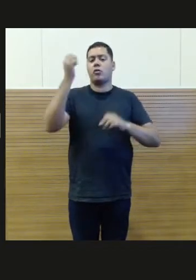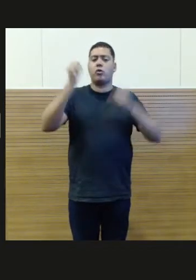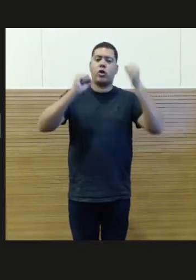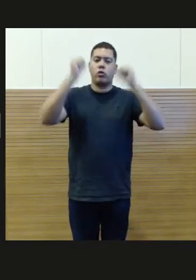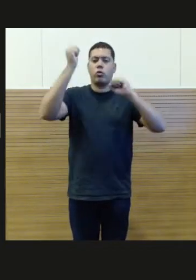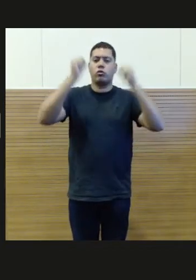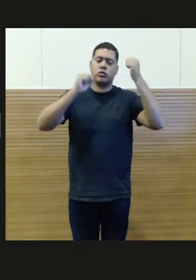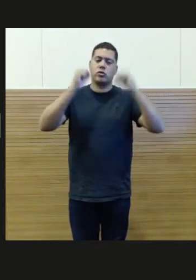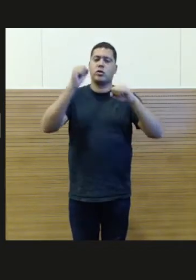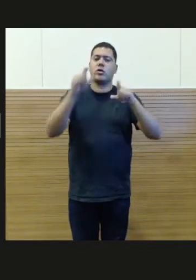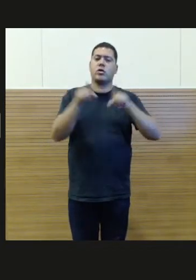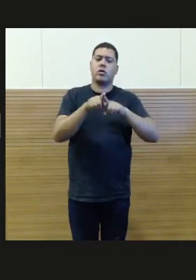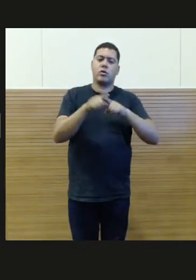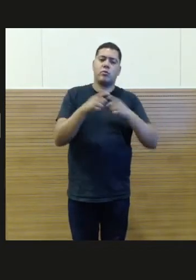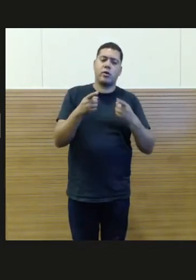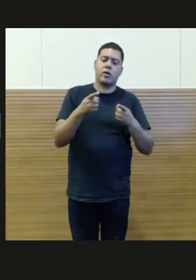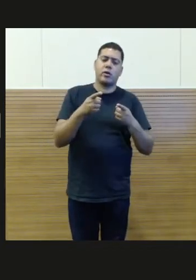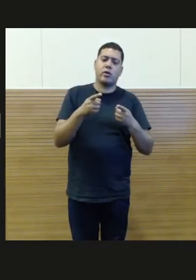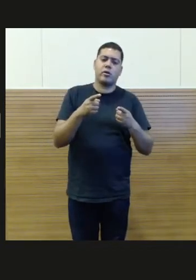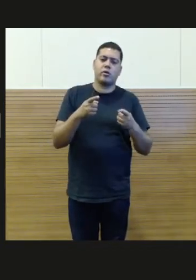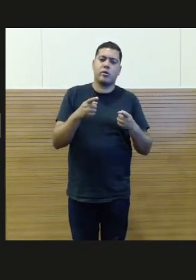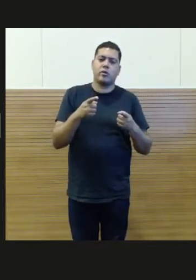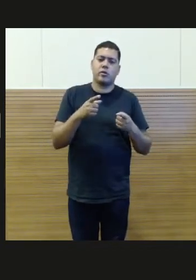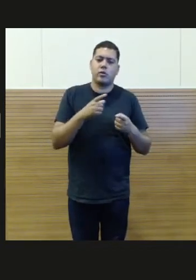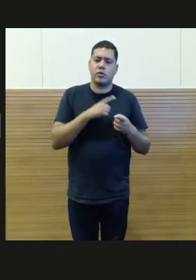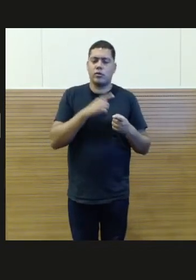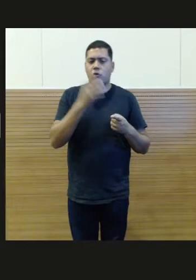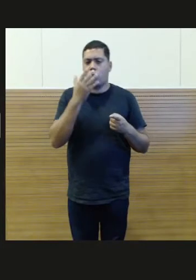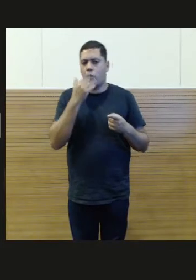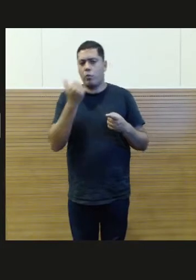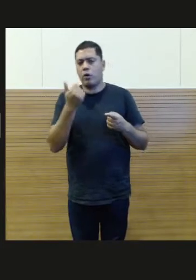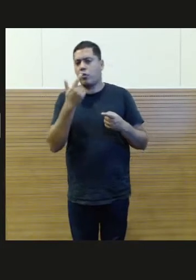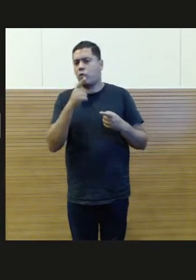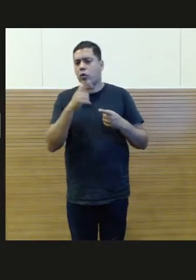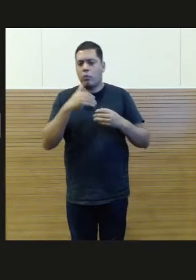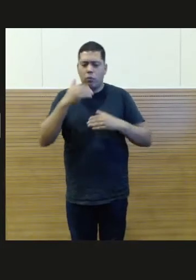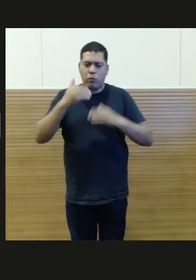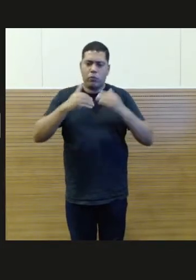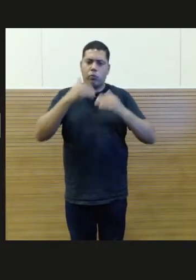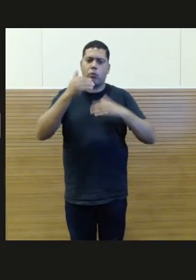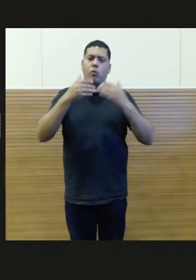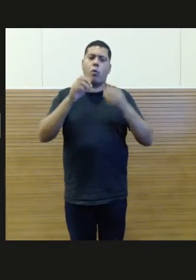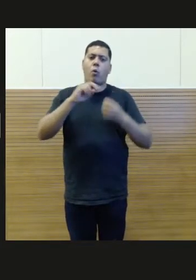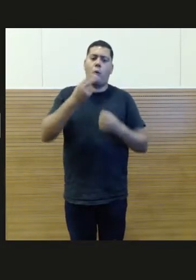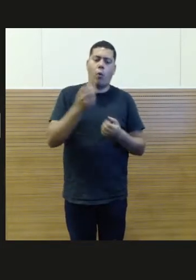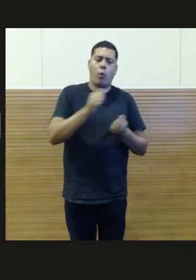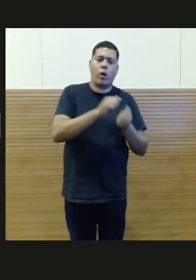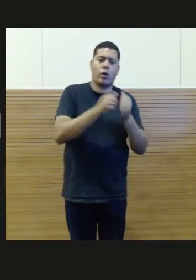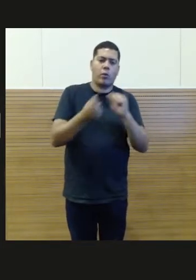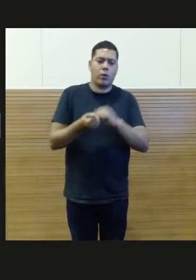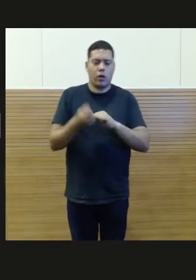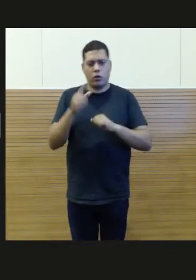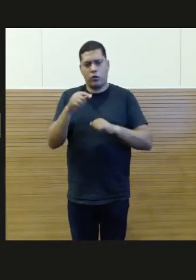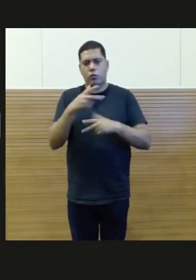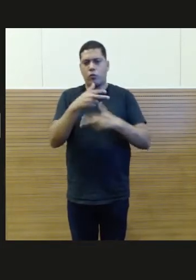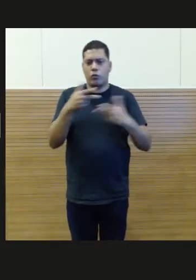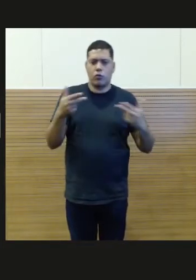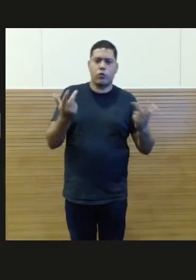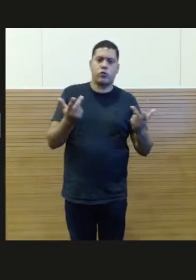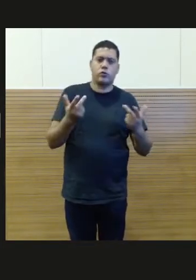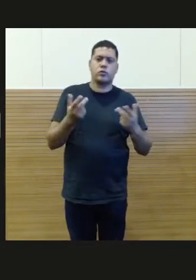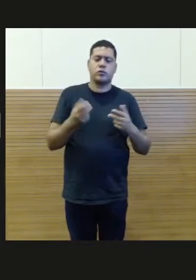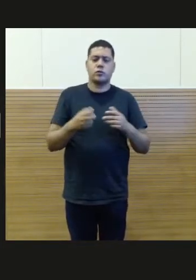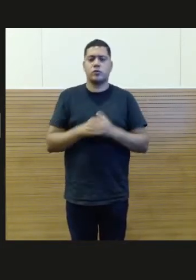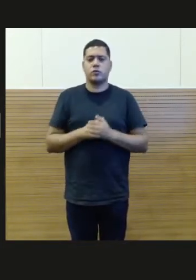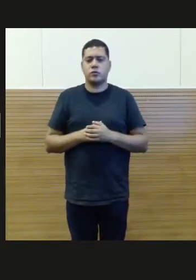ou nada de comida inteira. Humanos não foram evoluídos ou adaptados a esses produtos artificiais.